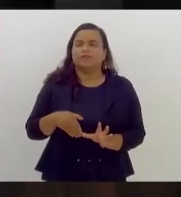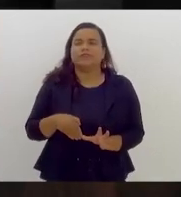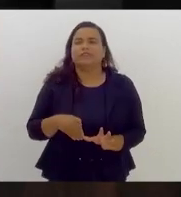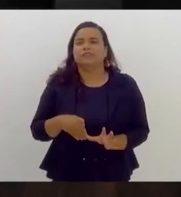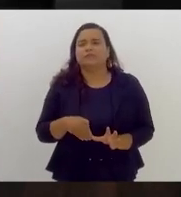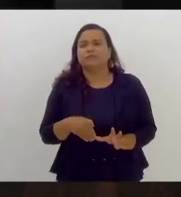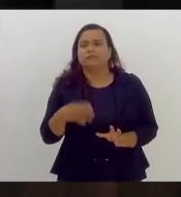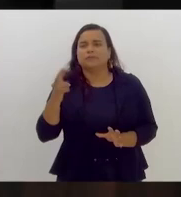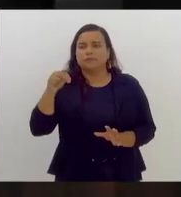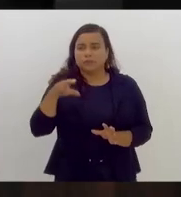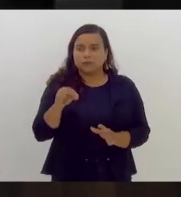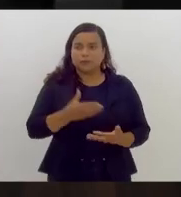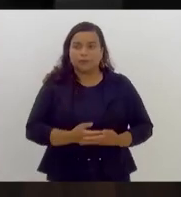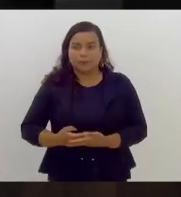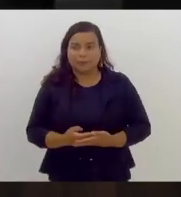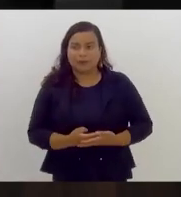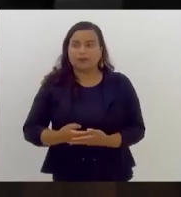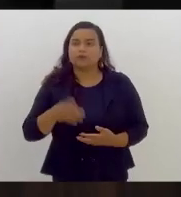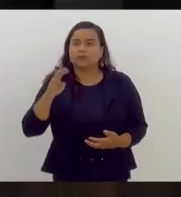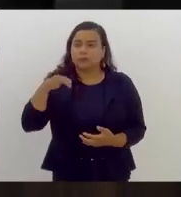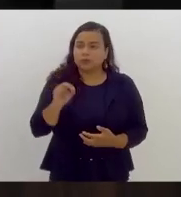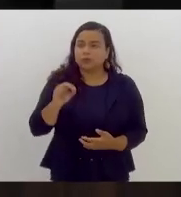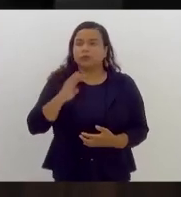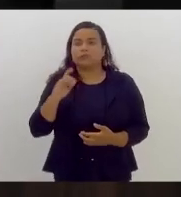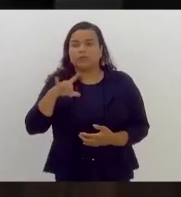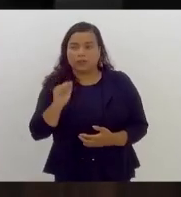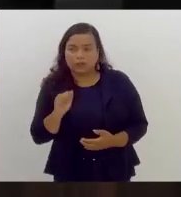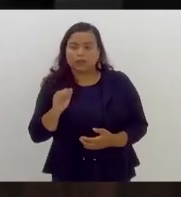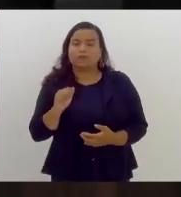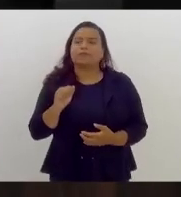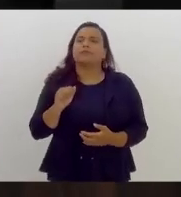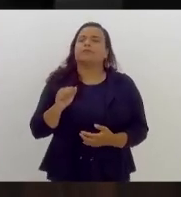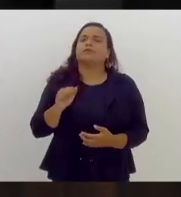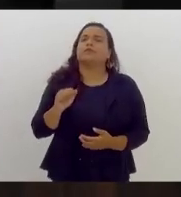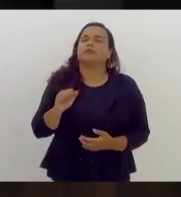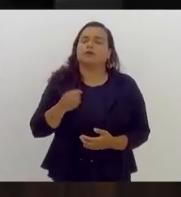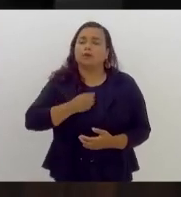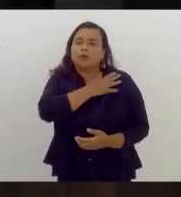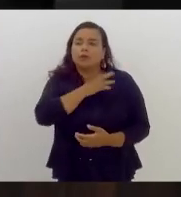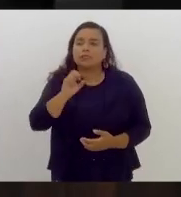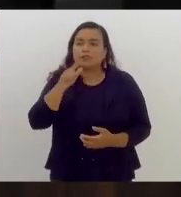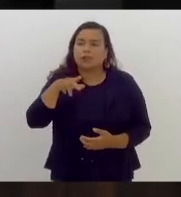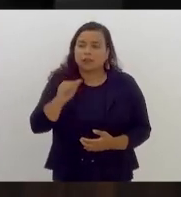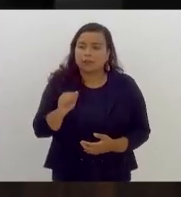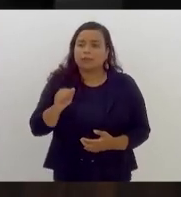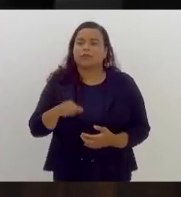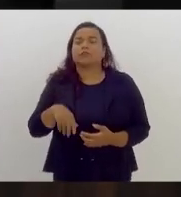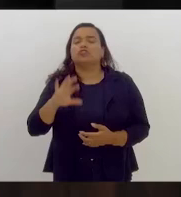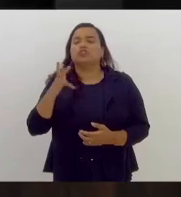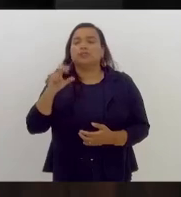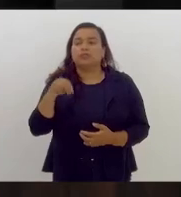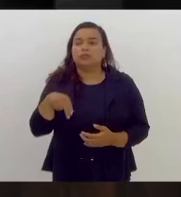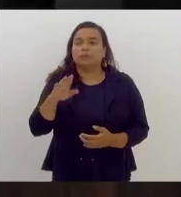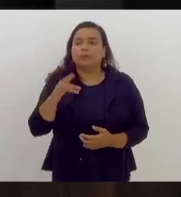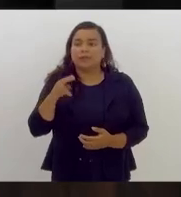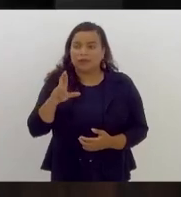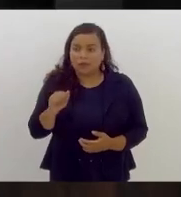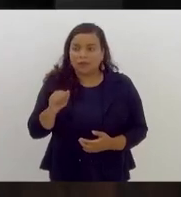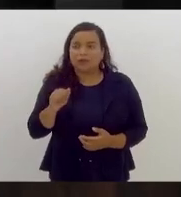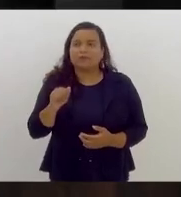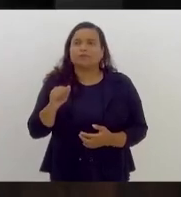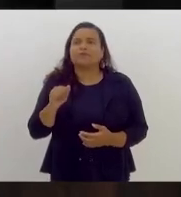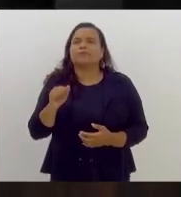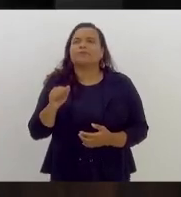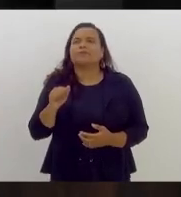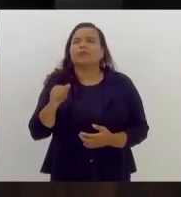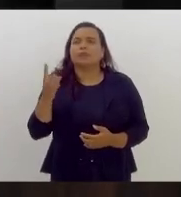Bruno Dauari. Deputada Célia Jordão. Deputado Coronel Salema. Deputado Chiquinho da Mangueira. Deputada